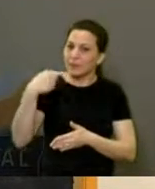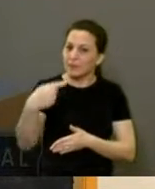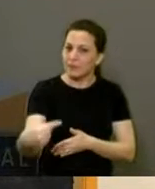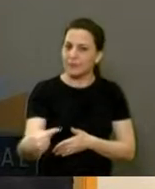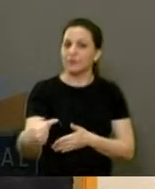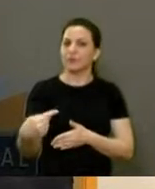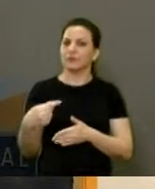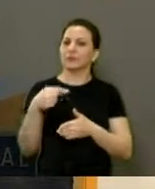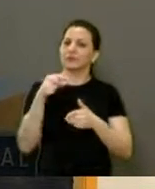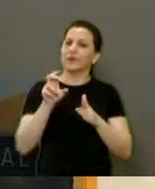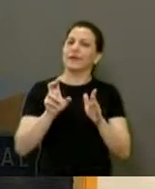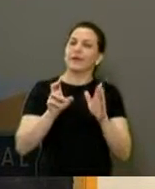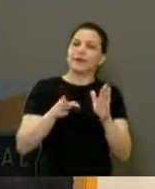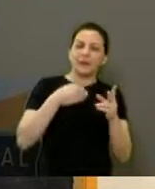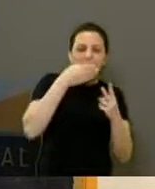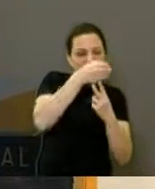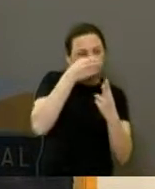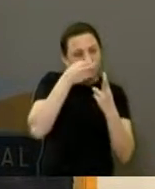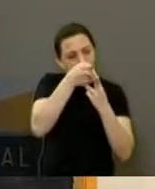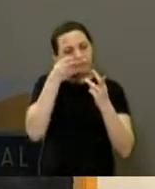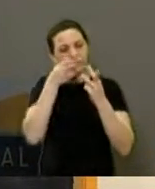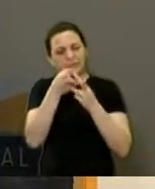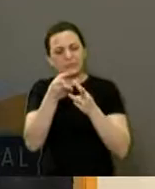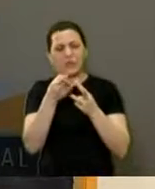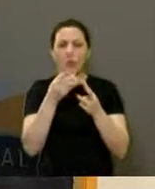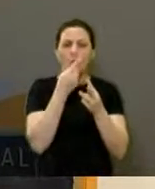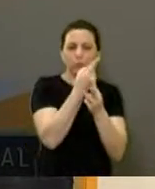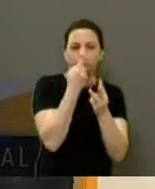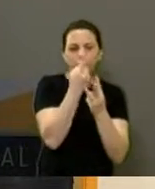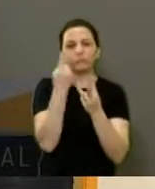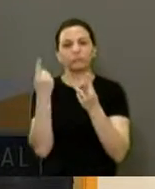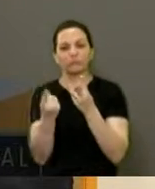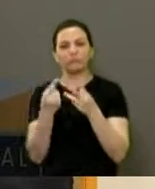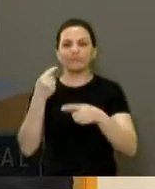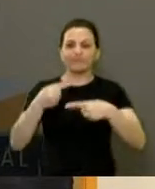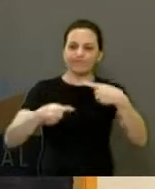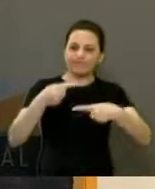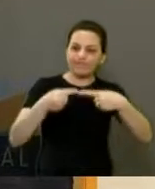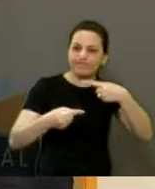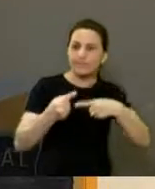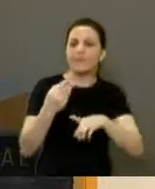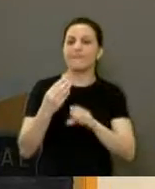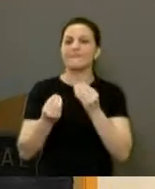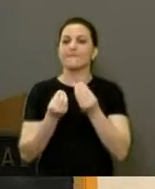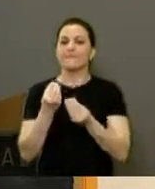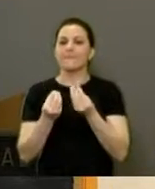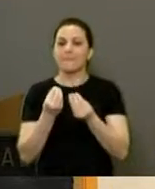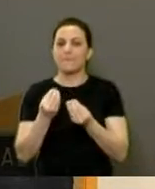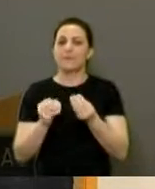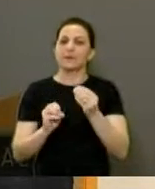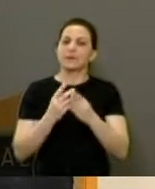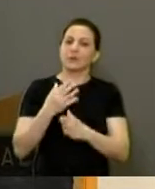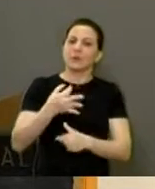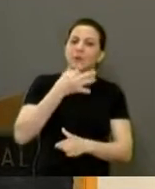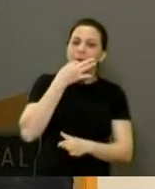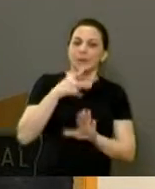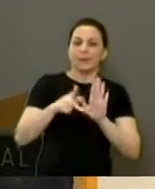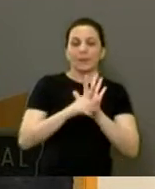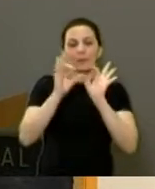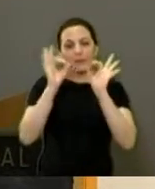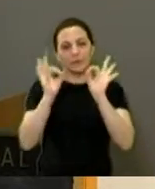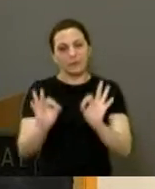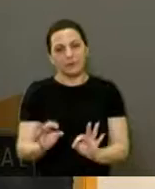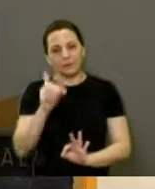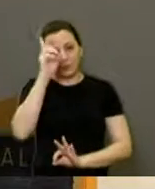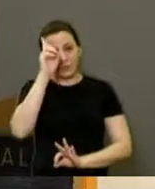cada caso tem que ser estudado caso por caso e ver a situação. Aí sim a gente poderia emitir uma opinião de